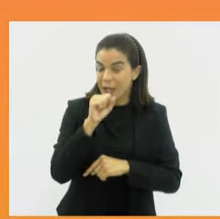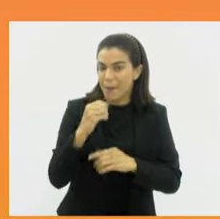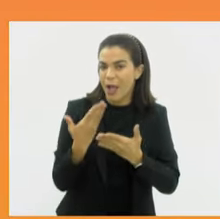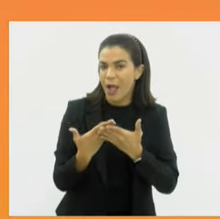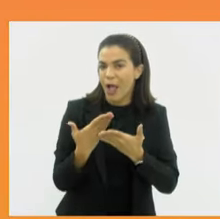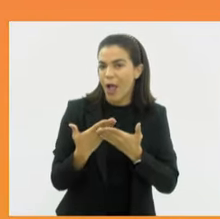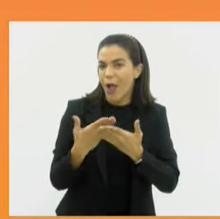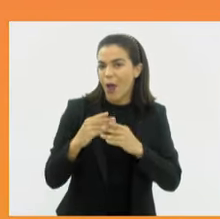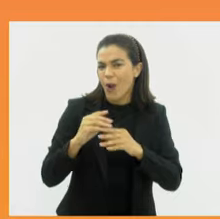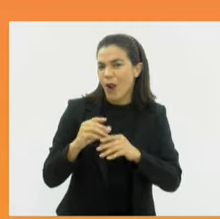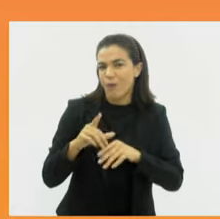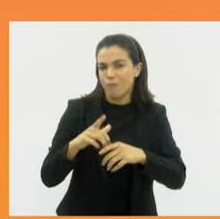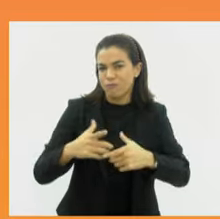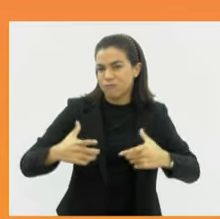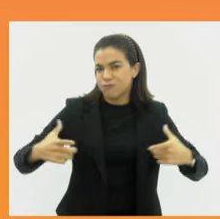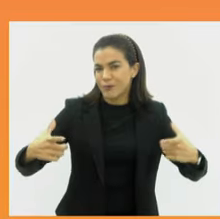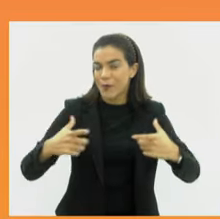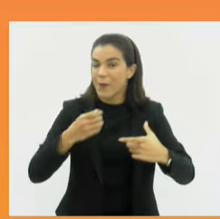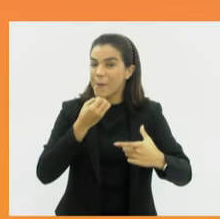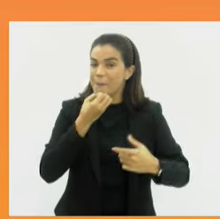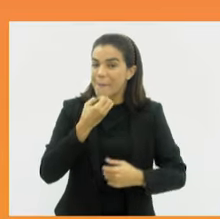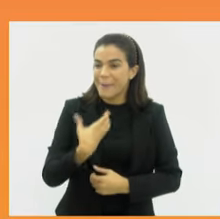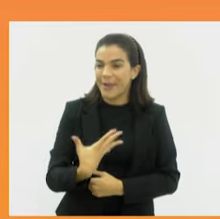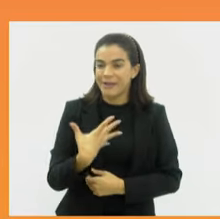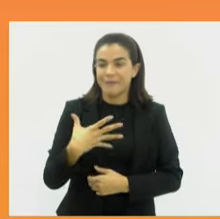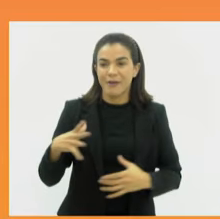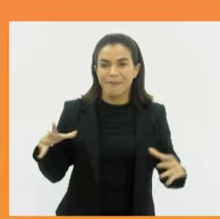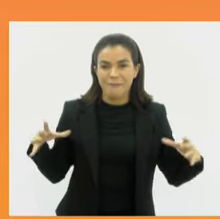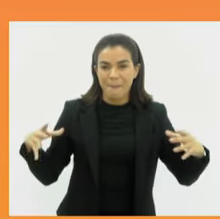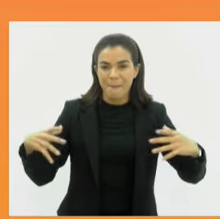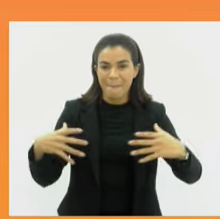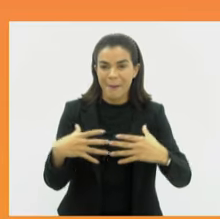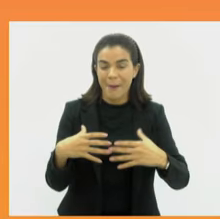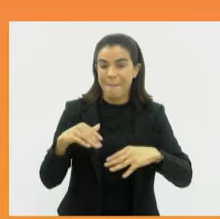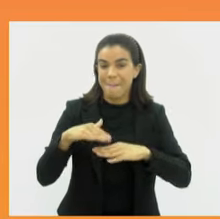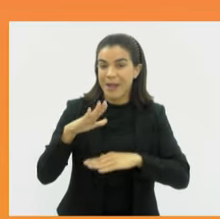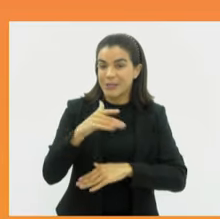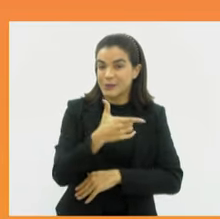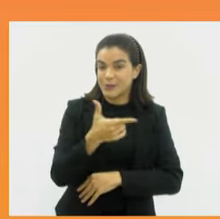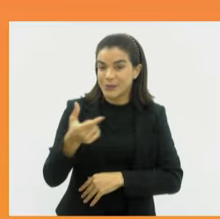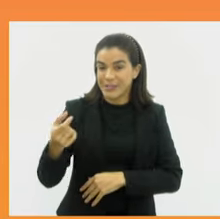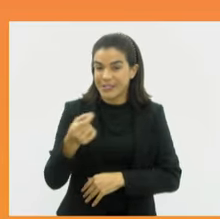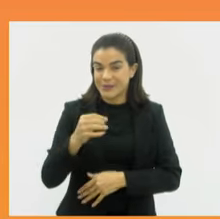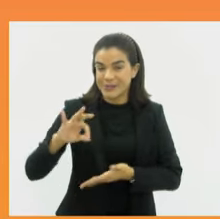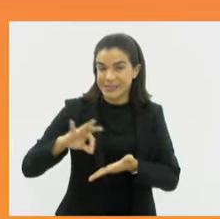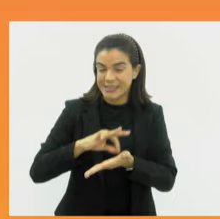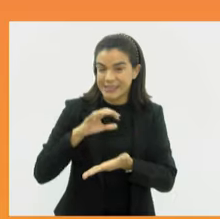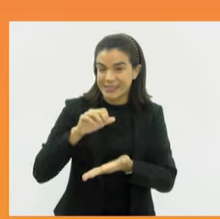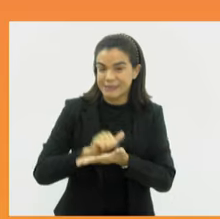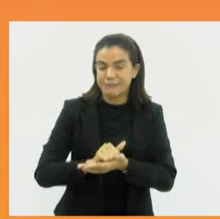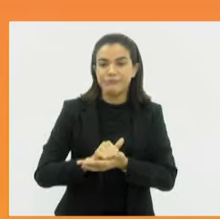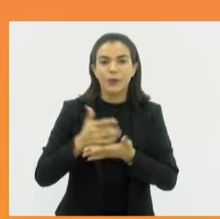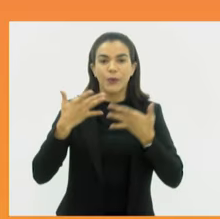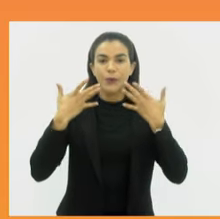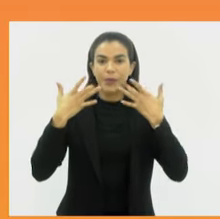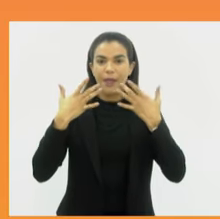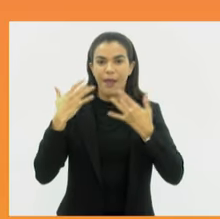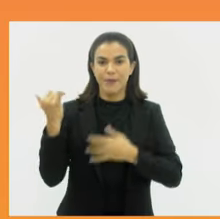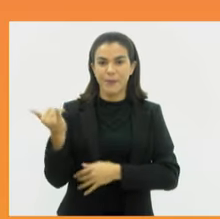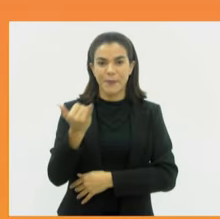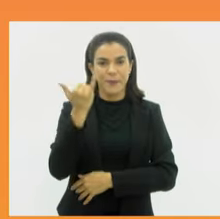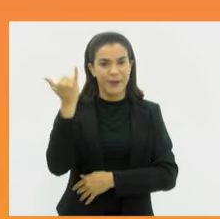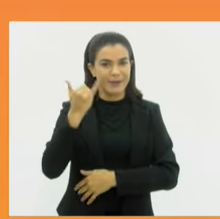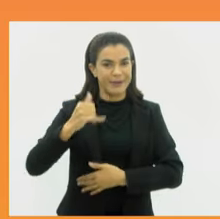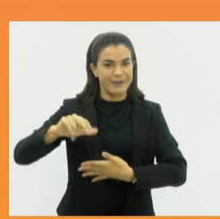no Teatro Municipal do Rio de Janeiro. O evento vai reunir mais de 200 inscritos para dançarem juntos num dos teatros mais importantes da